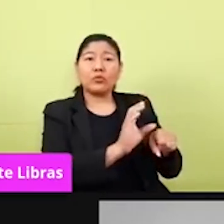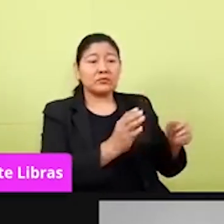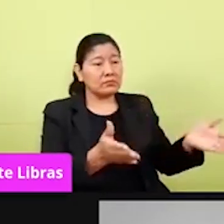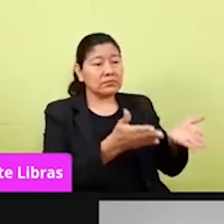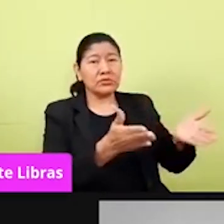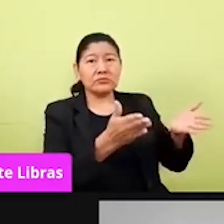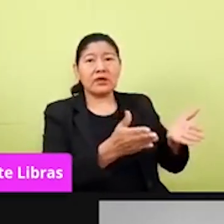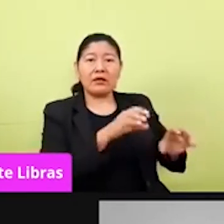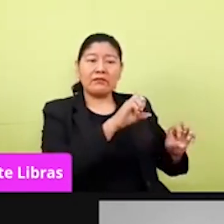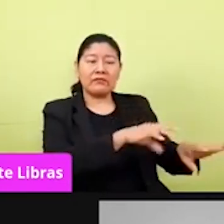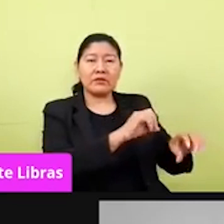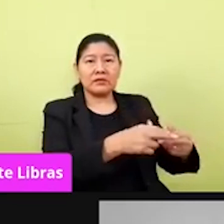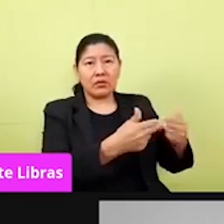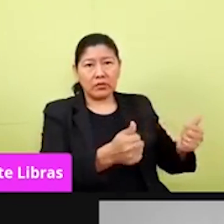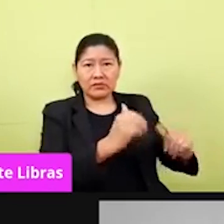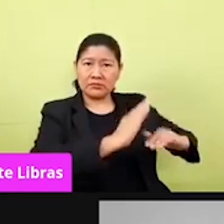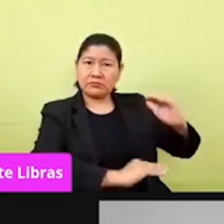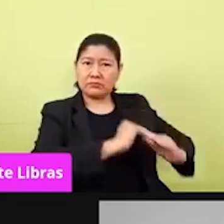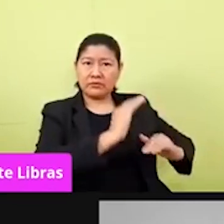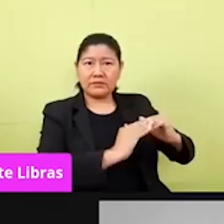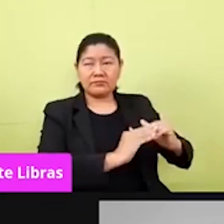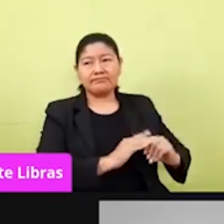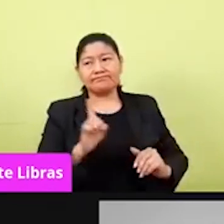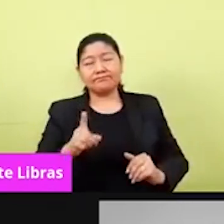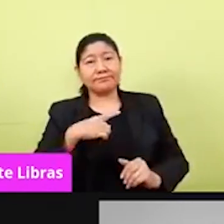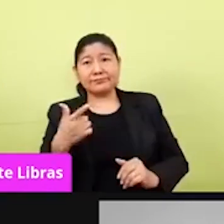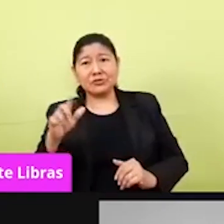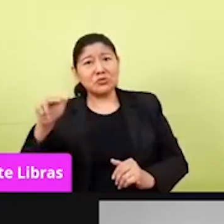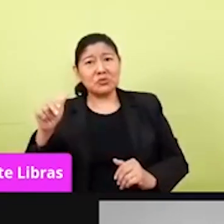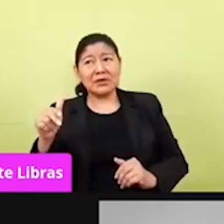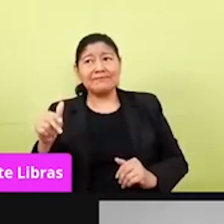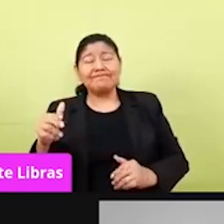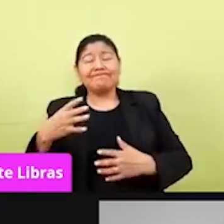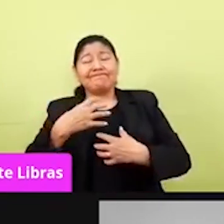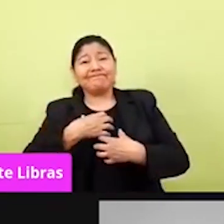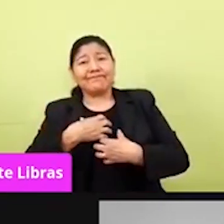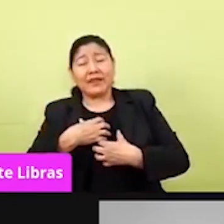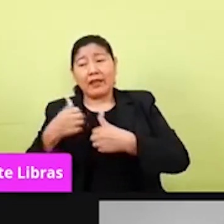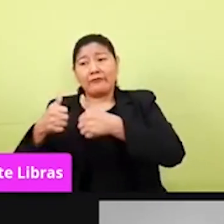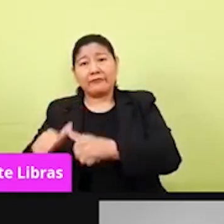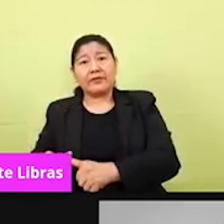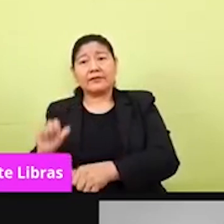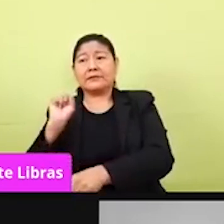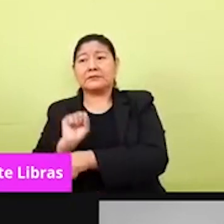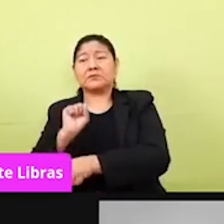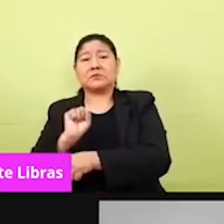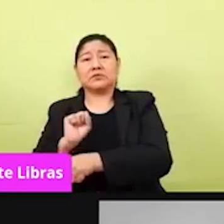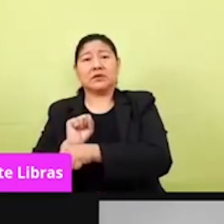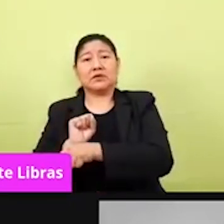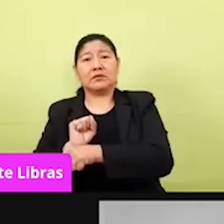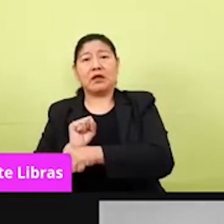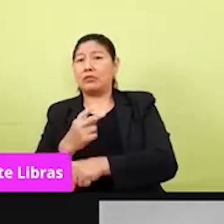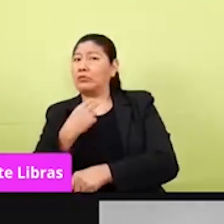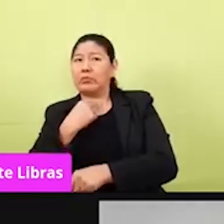uma dificuldade muito grande para essa mulher sair dessa situação, né? Existem alguns projetos de lei para